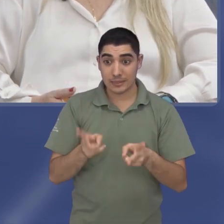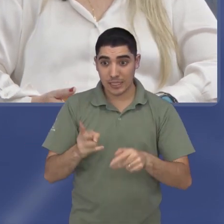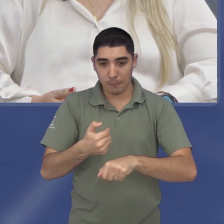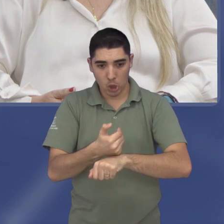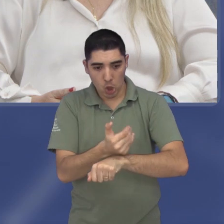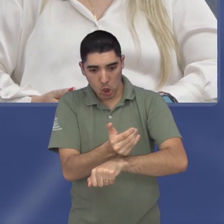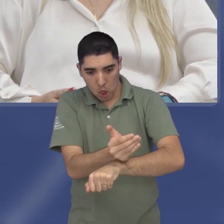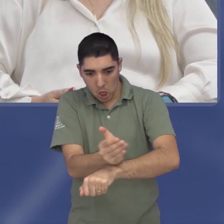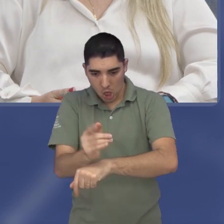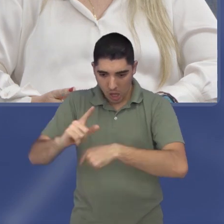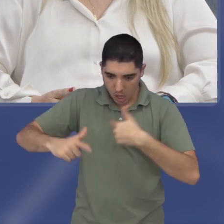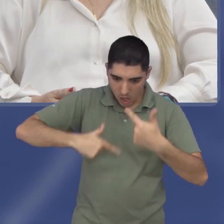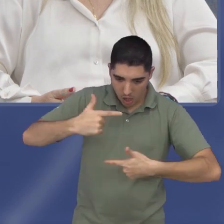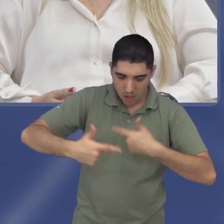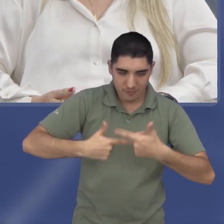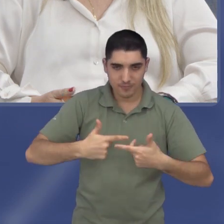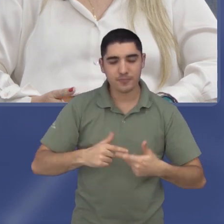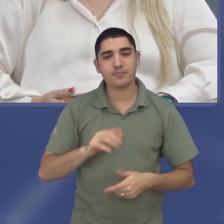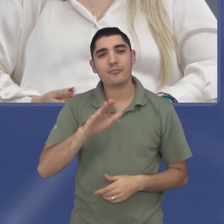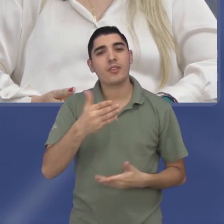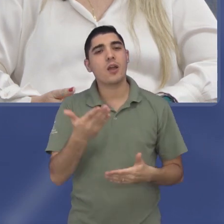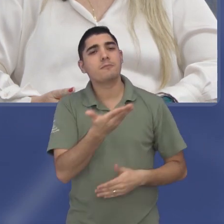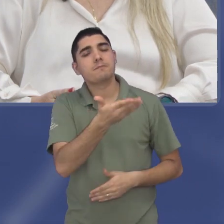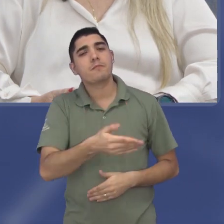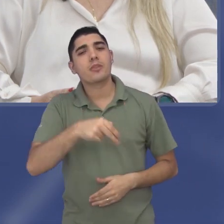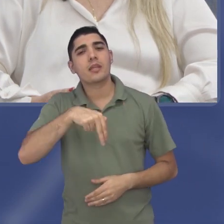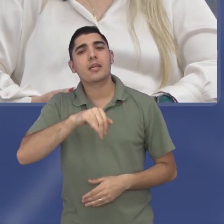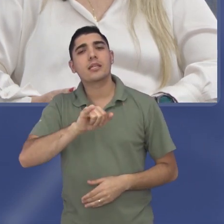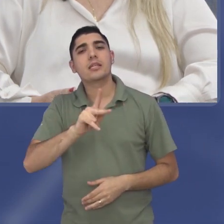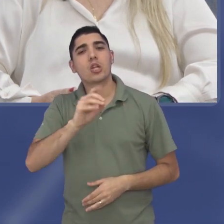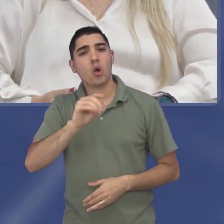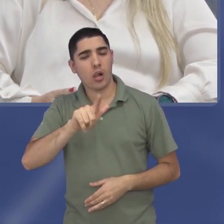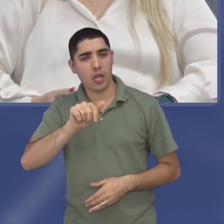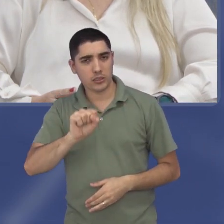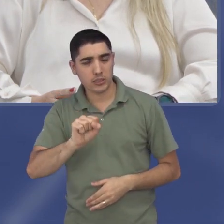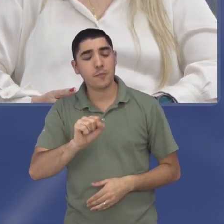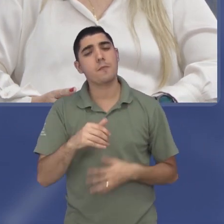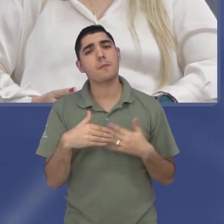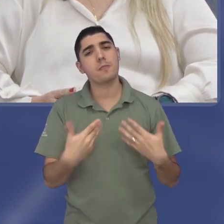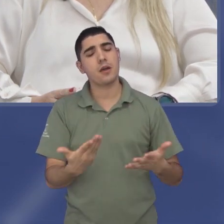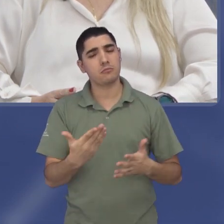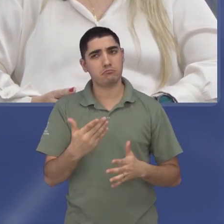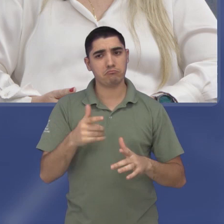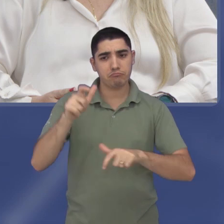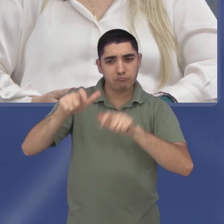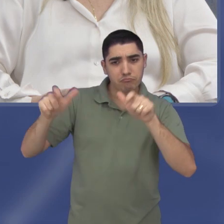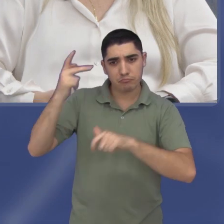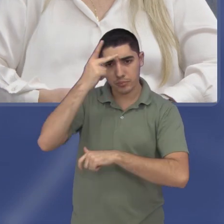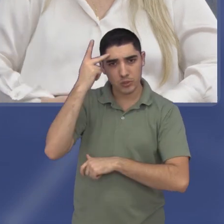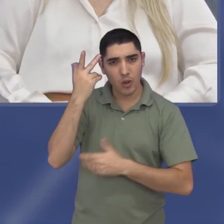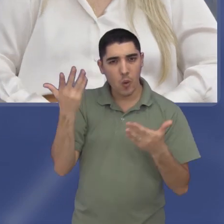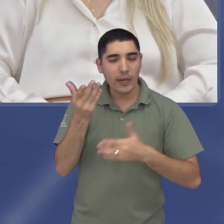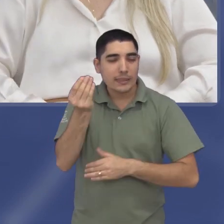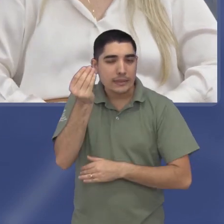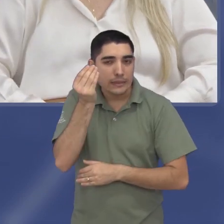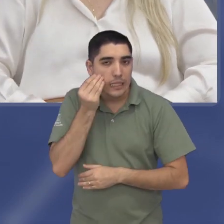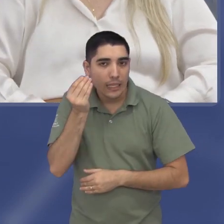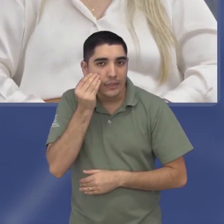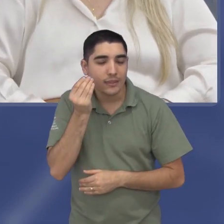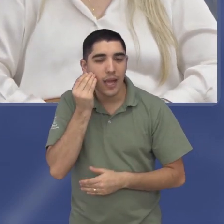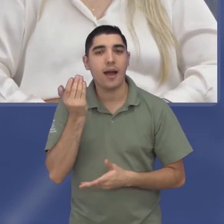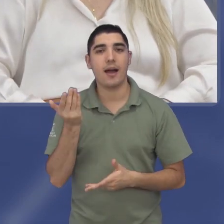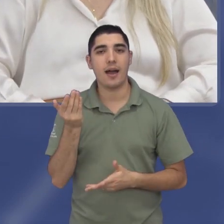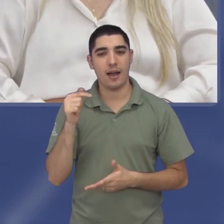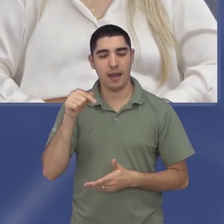todo. Fala agora com o Nicolas. Nicolas, muitas pessoas, até para tentar se livrar um pouco